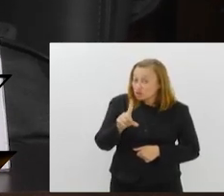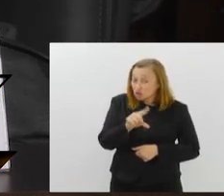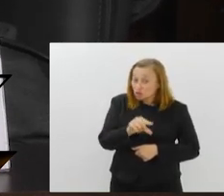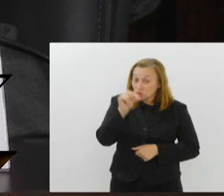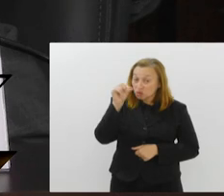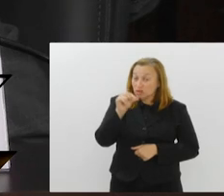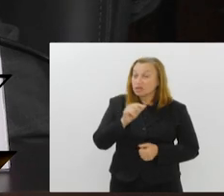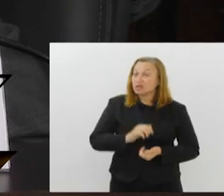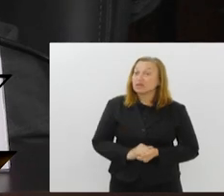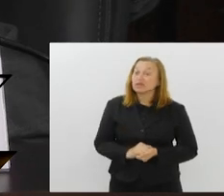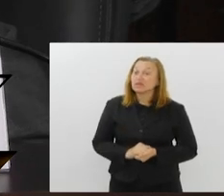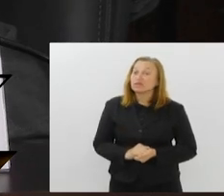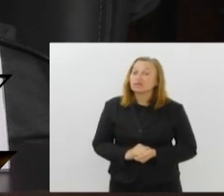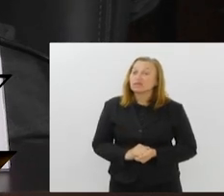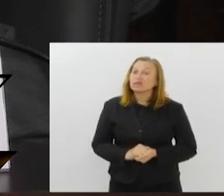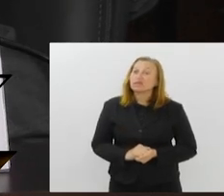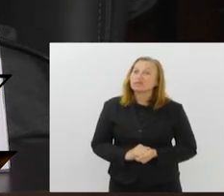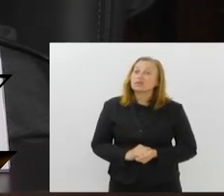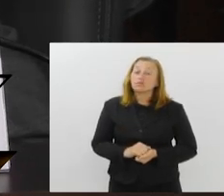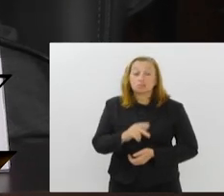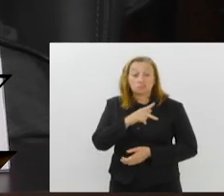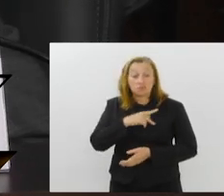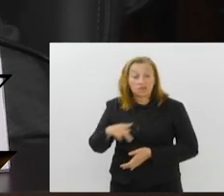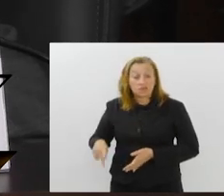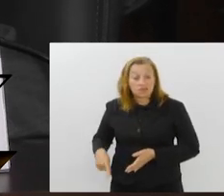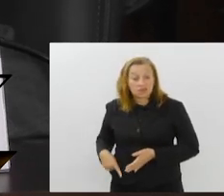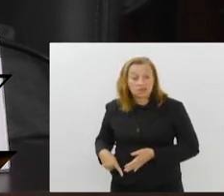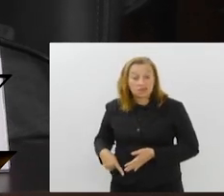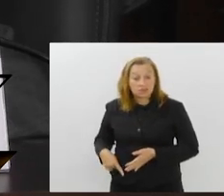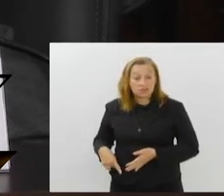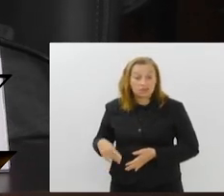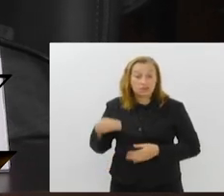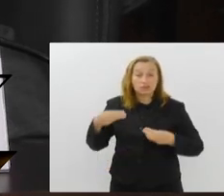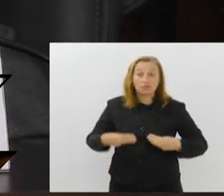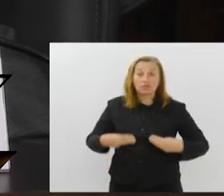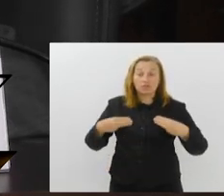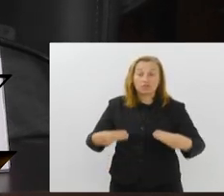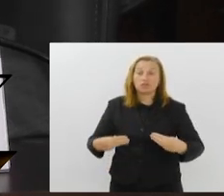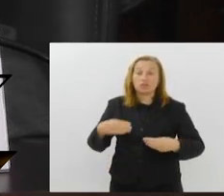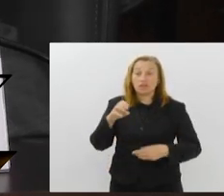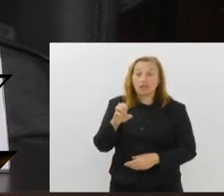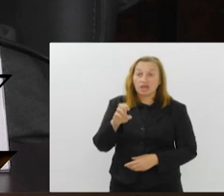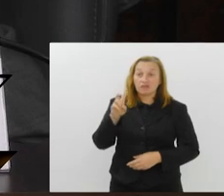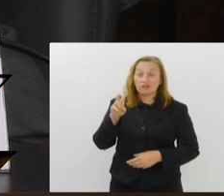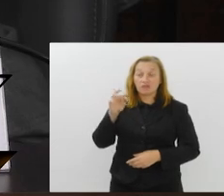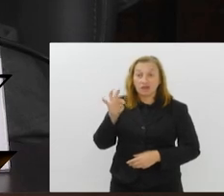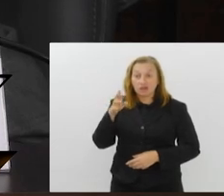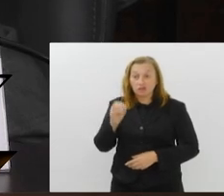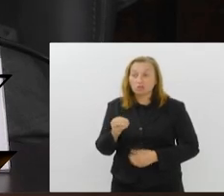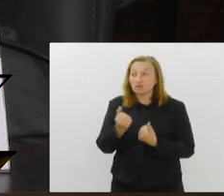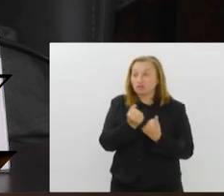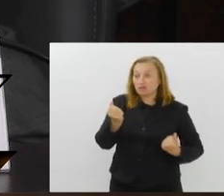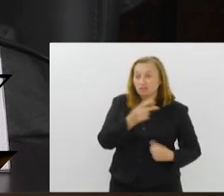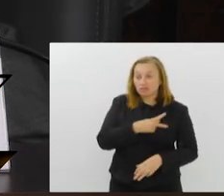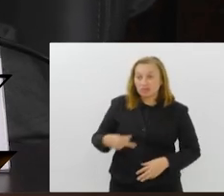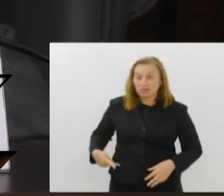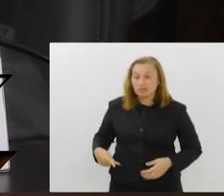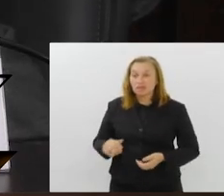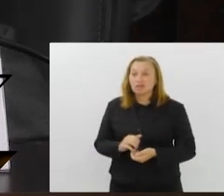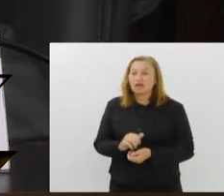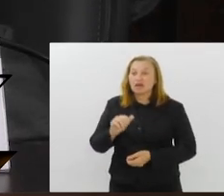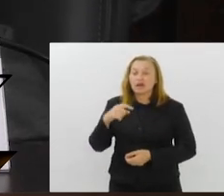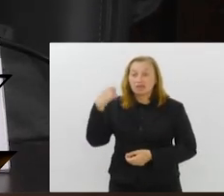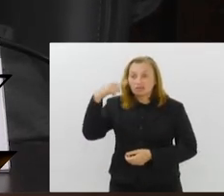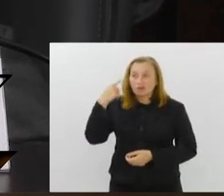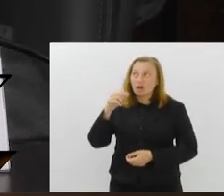contamos como presidente o ministro Evando linze Silva e Como vice-presidente o advogado